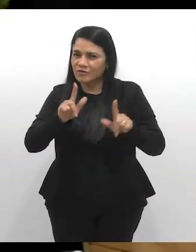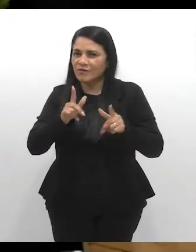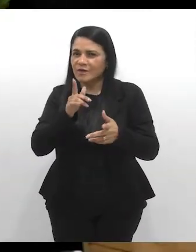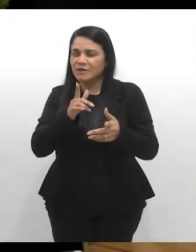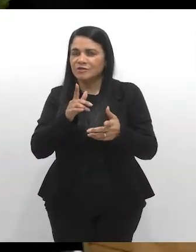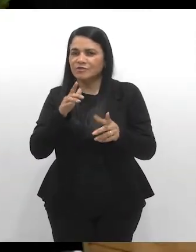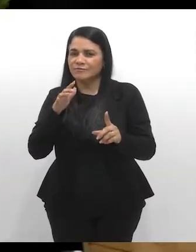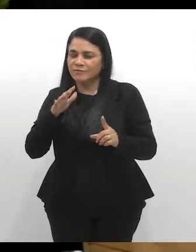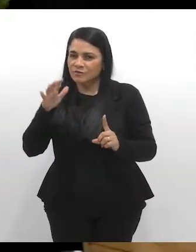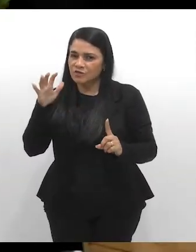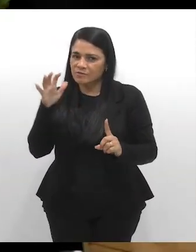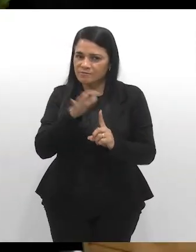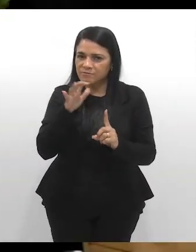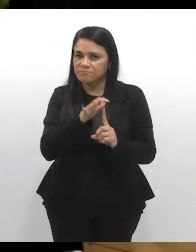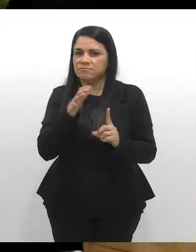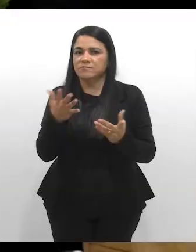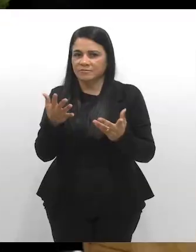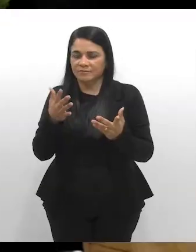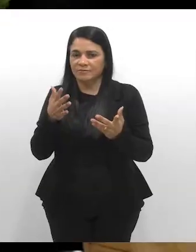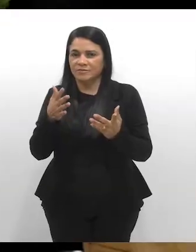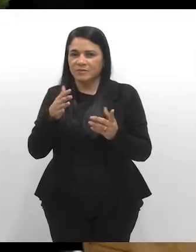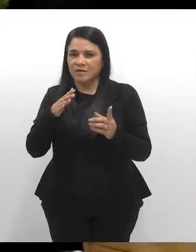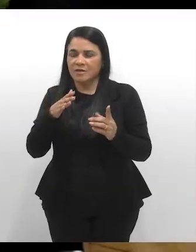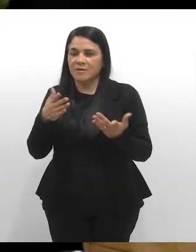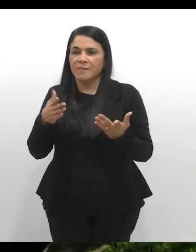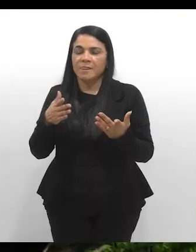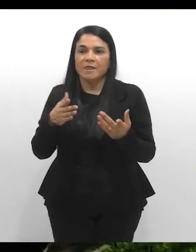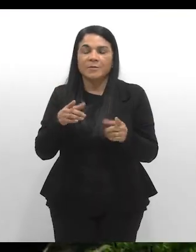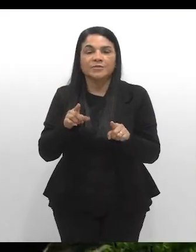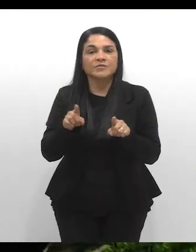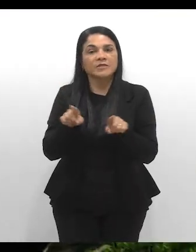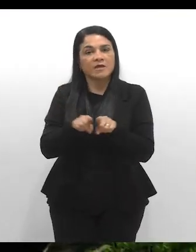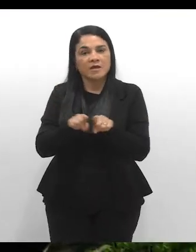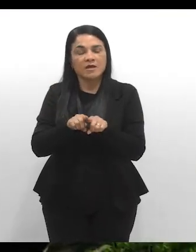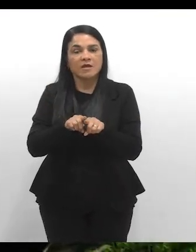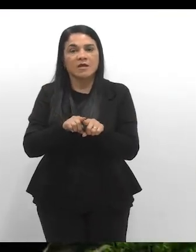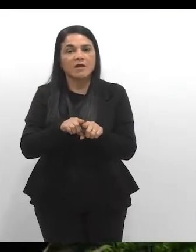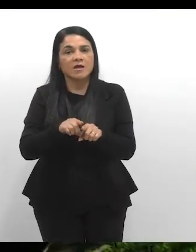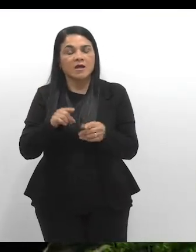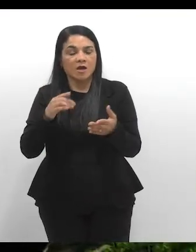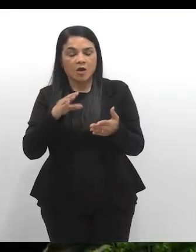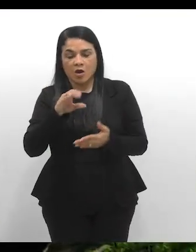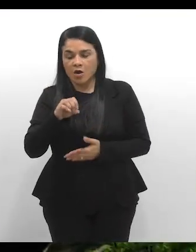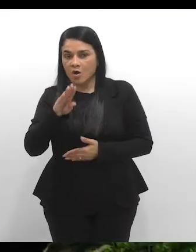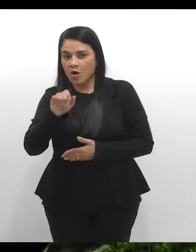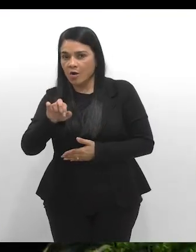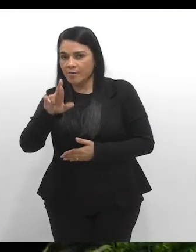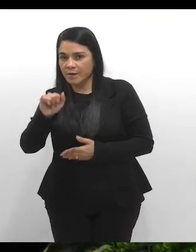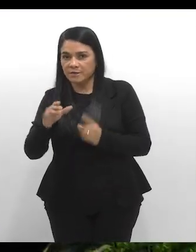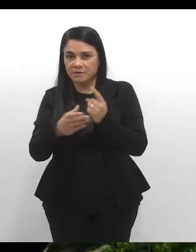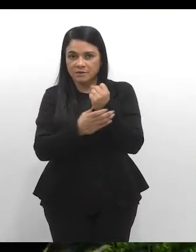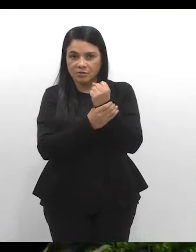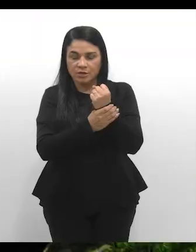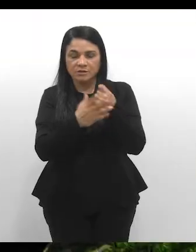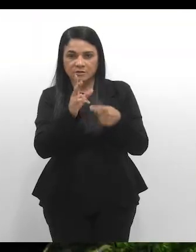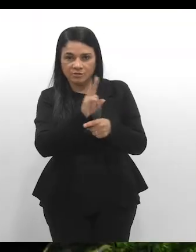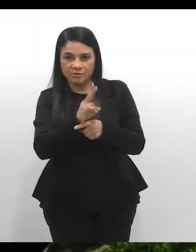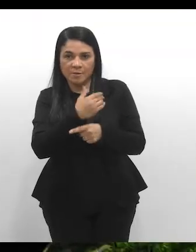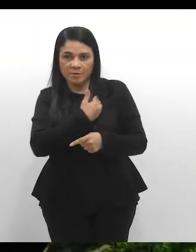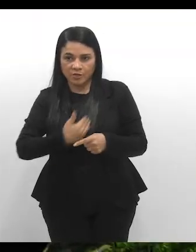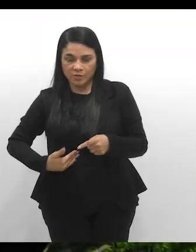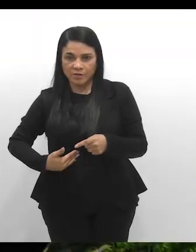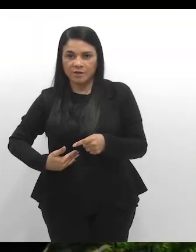segurança que se confunde com repressão. Então, a obra Segurança Pública nas rédeas da